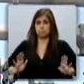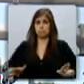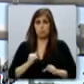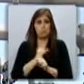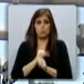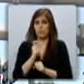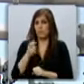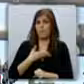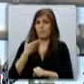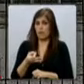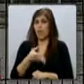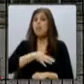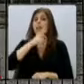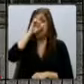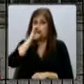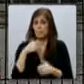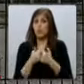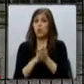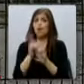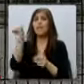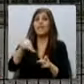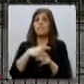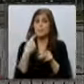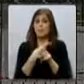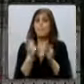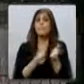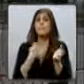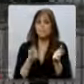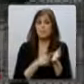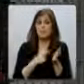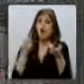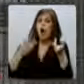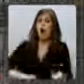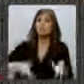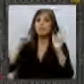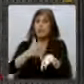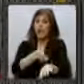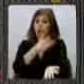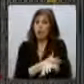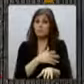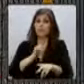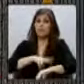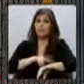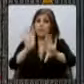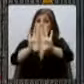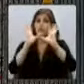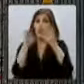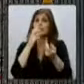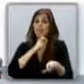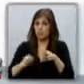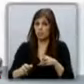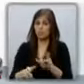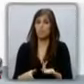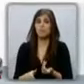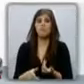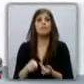serviços E lembra que todos os equipamentos necessitam de uma autorização prévia da direção Geral de energia